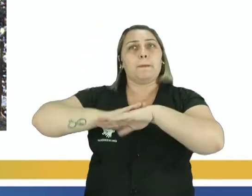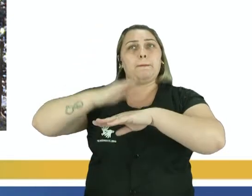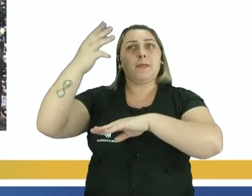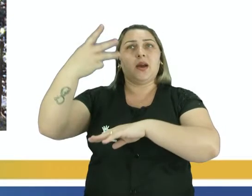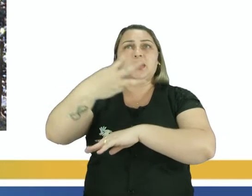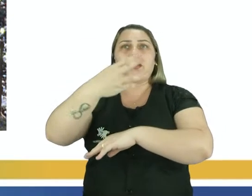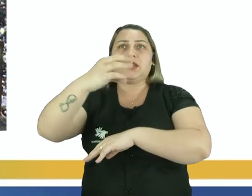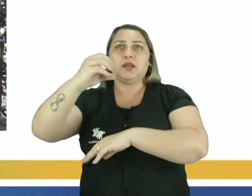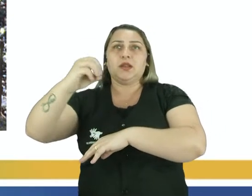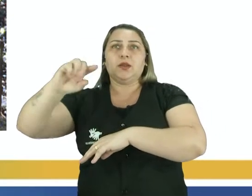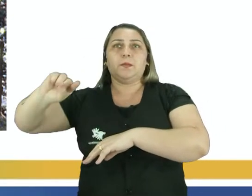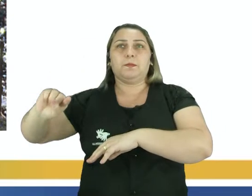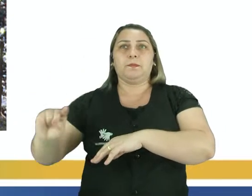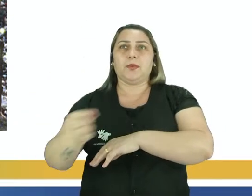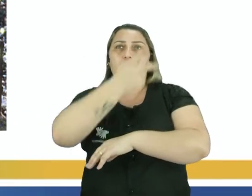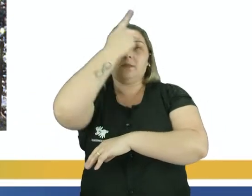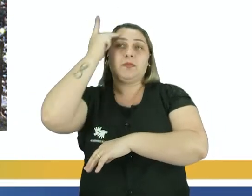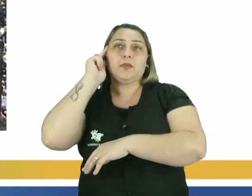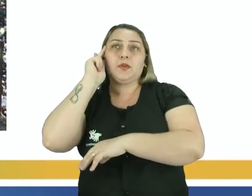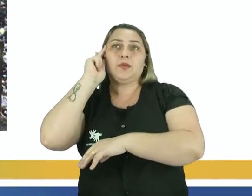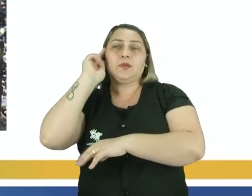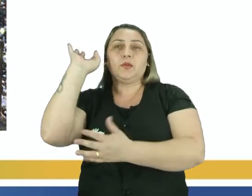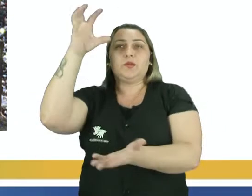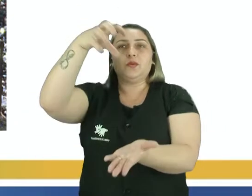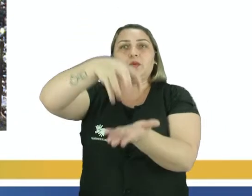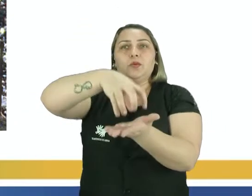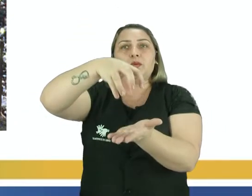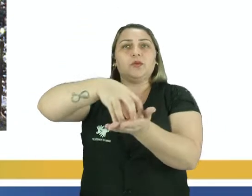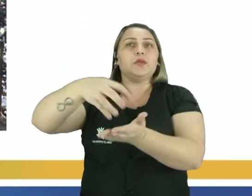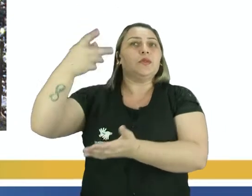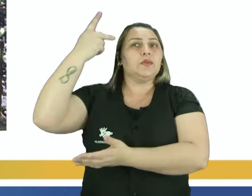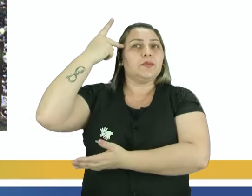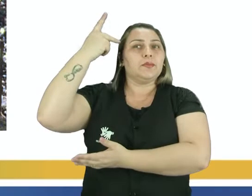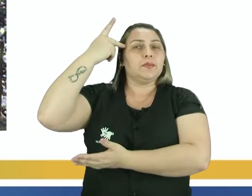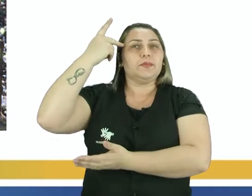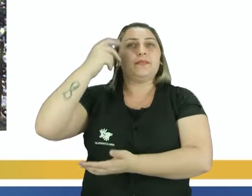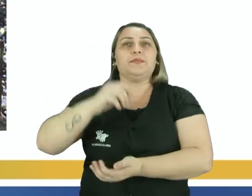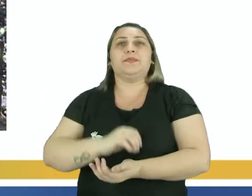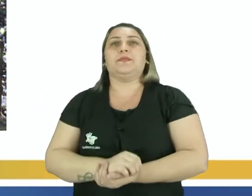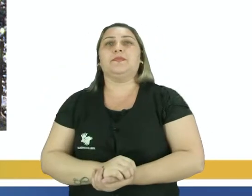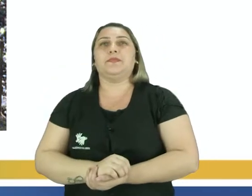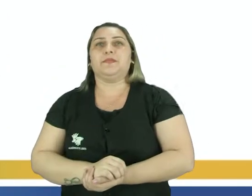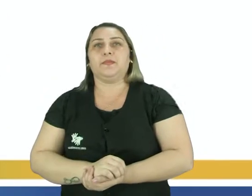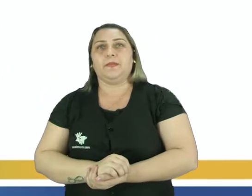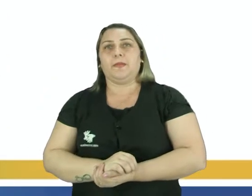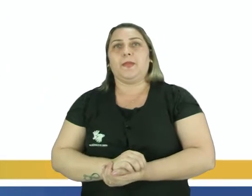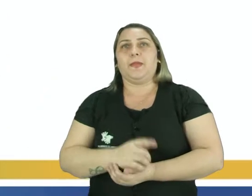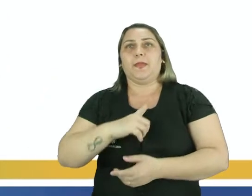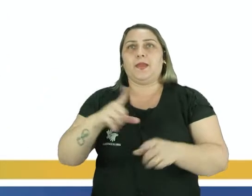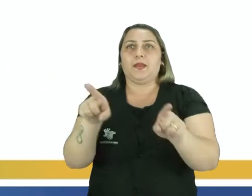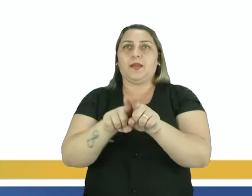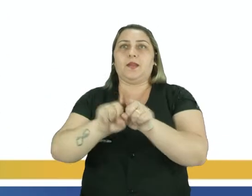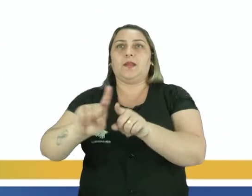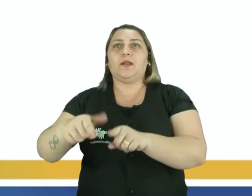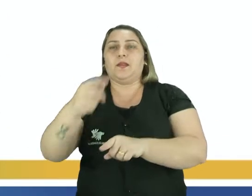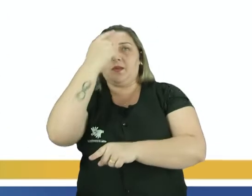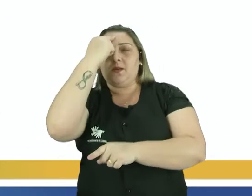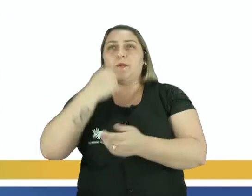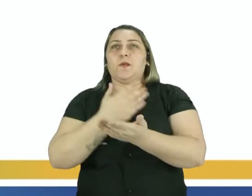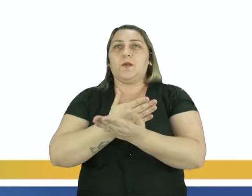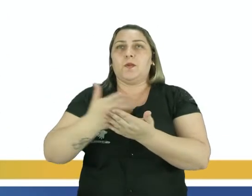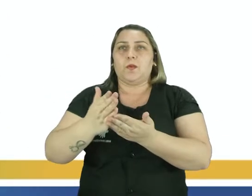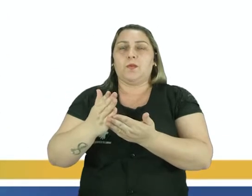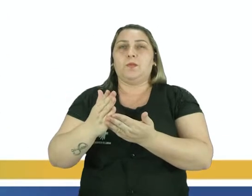Sé, que reuniu cerca de 300 mil pessoas no centro de São Paulo. A gente tem essa outra imagem, que é um comício